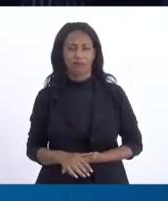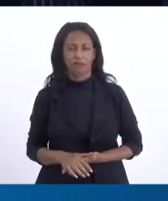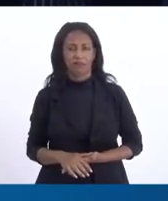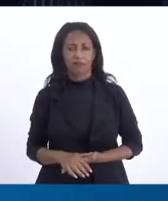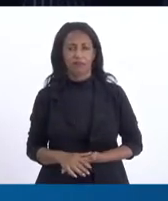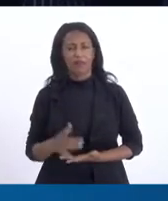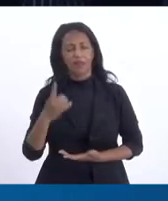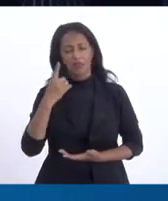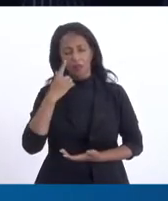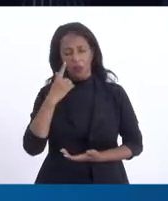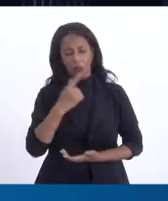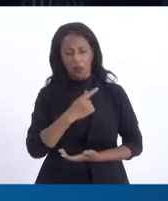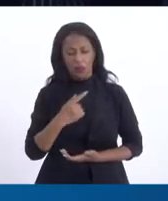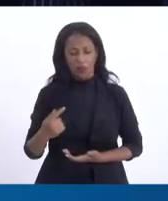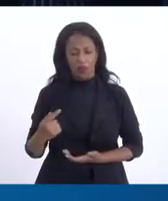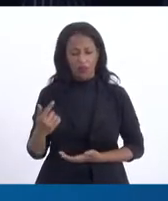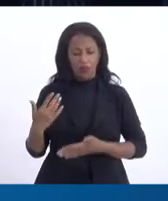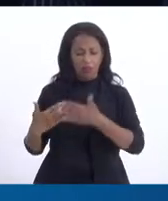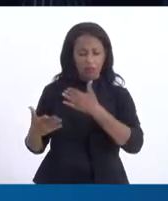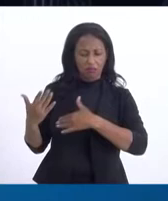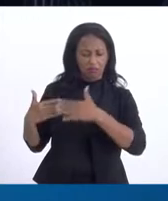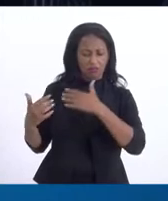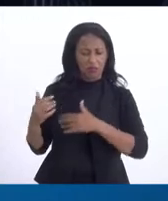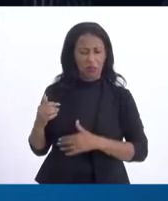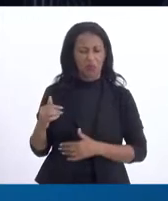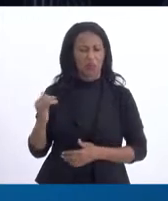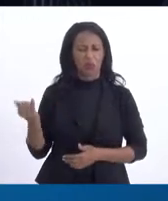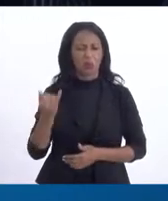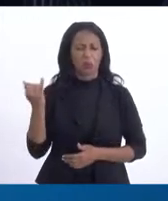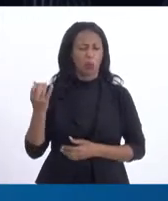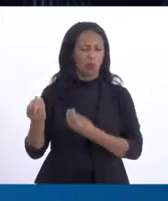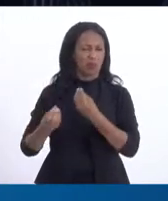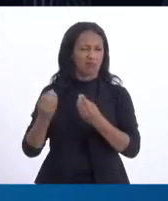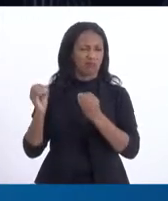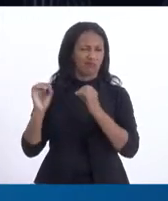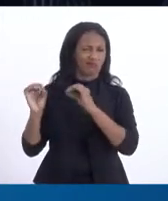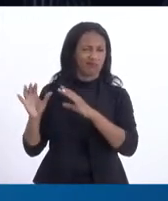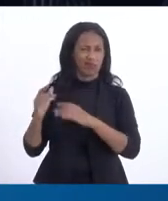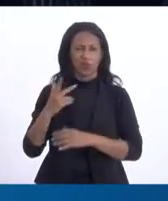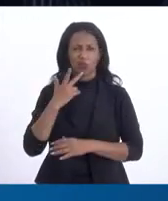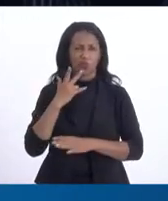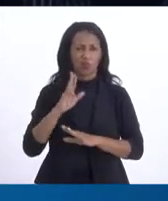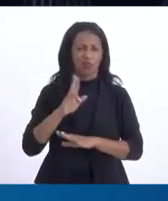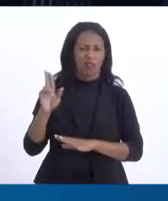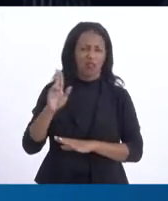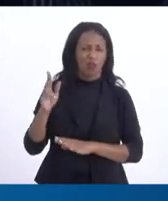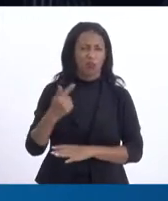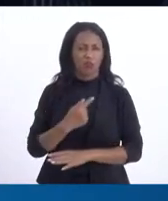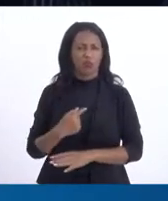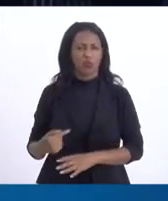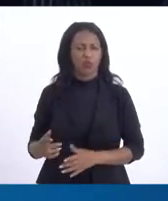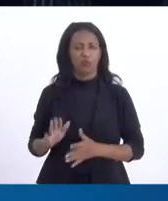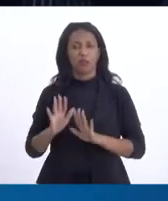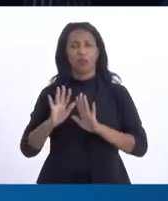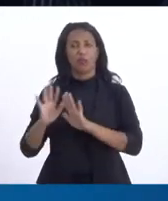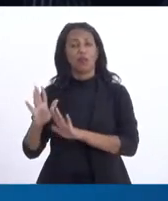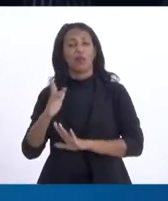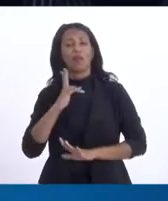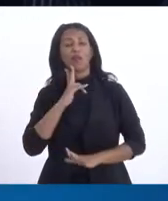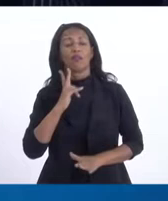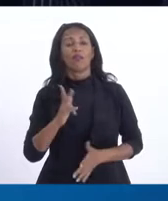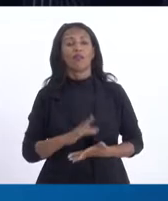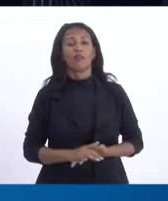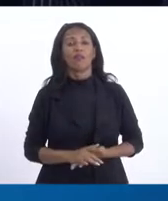um governador há pouco tempo, não importa nome, não estou aqui para fazer crítica a ninguém, dizer que